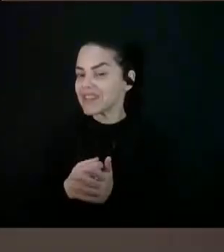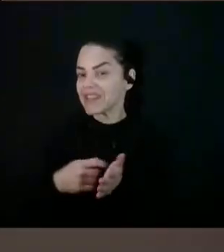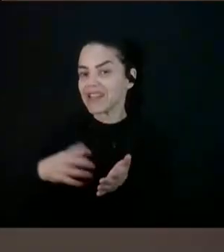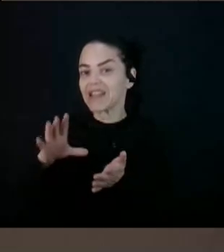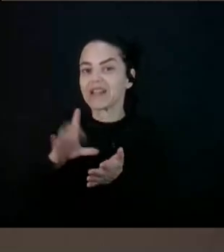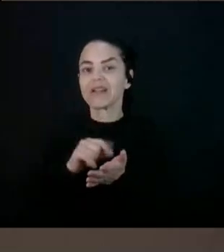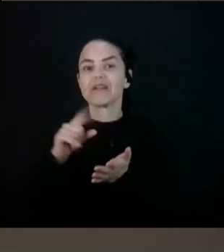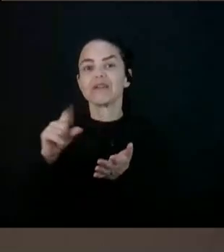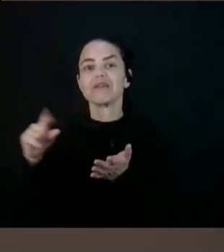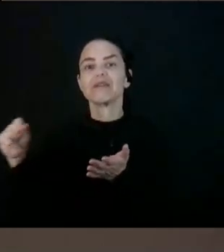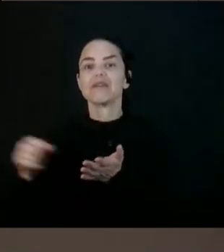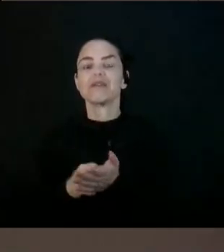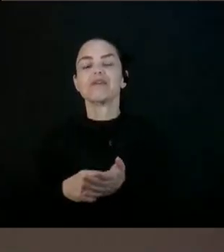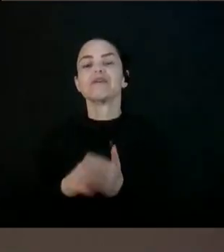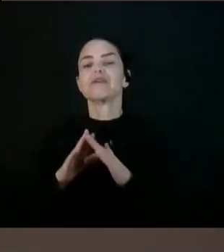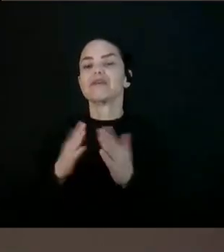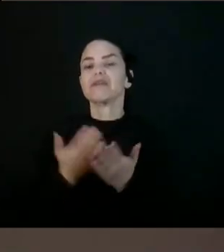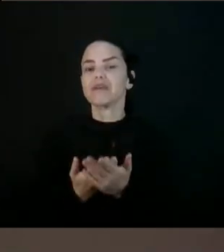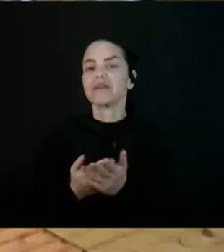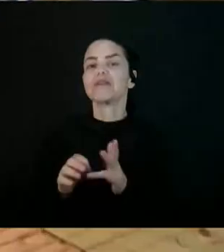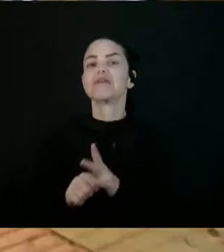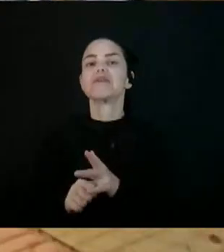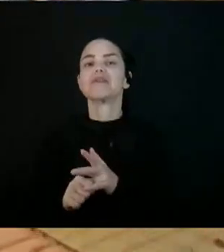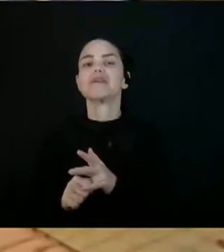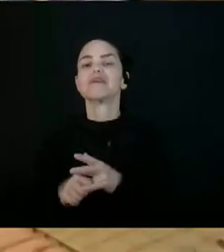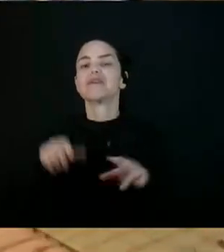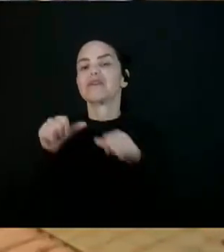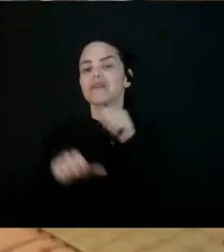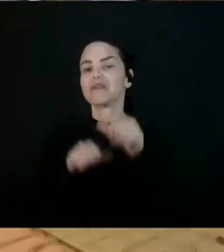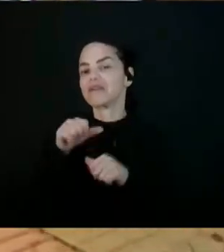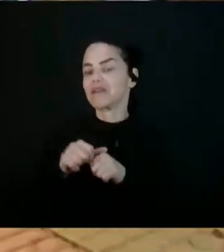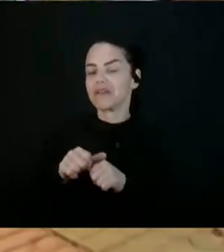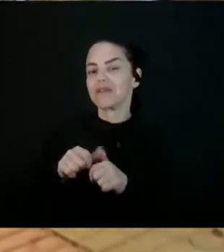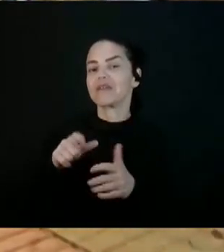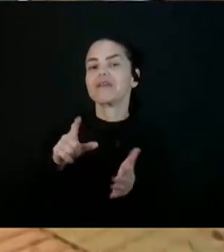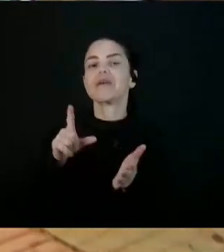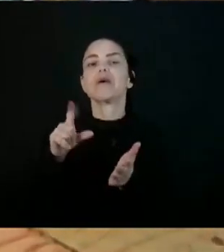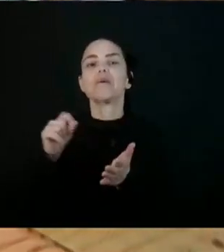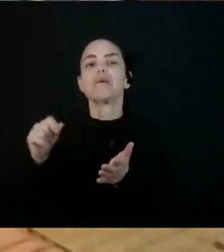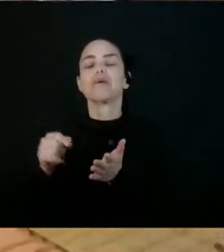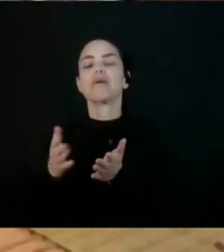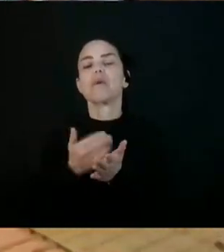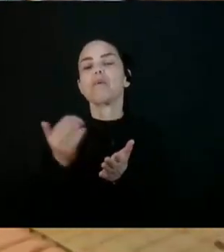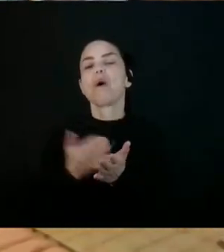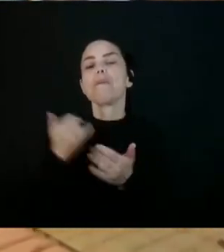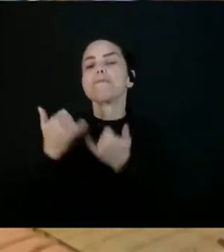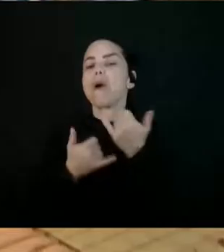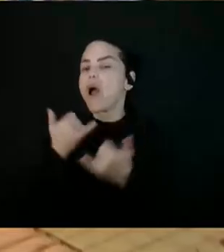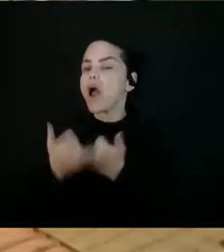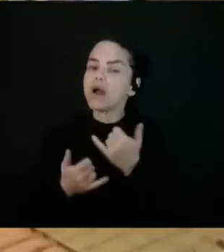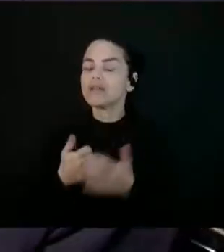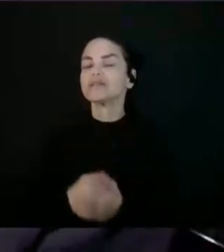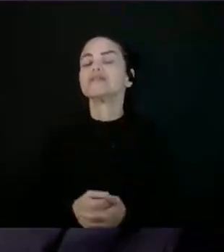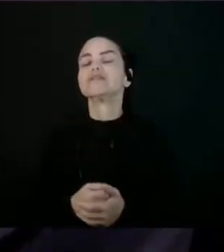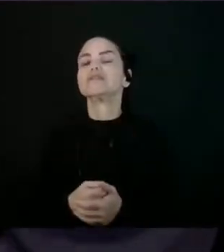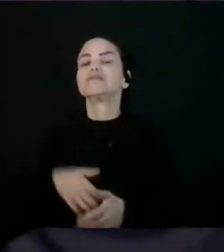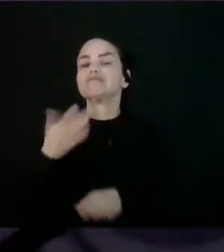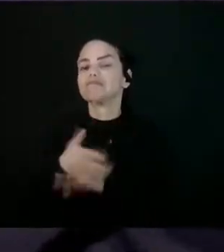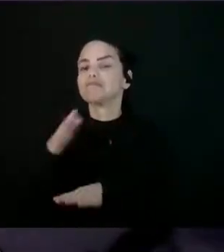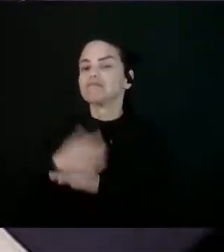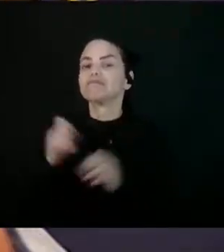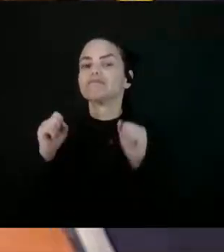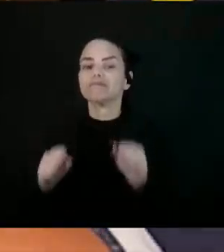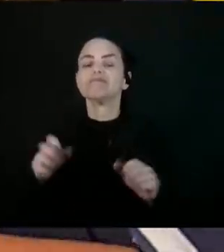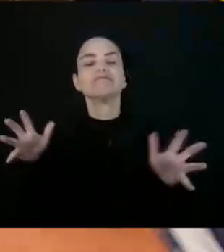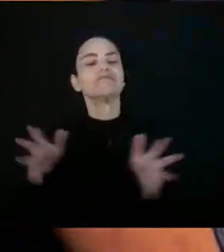escolas. Colecionar, trocar. É mais do que uma simples brincadeira, a atividade pode contribuir